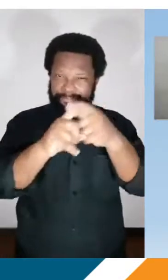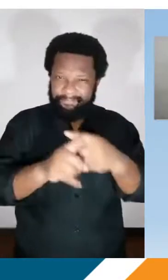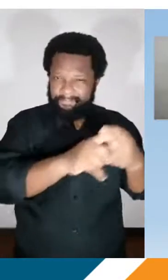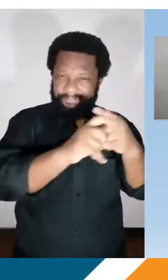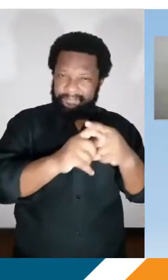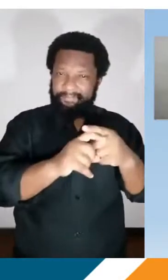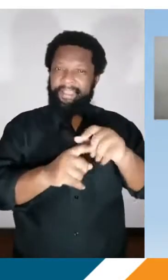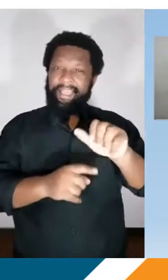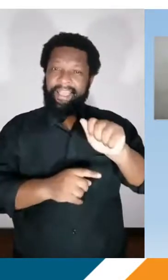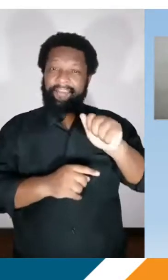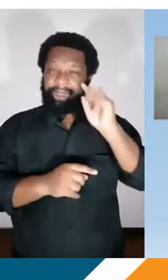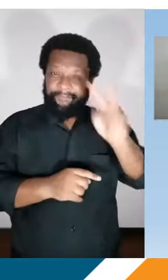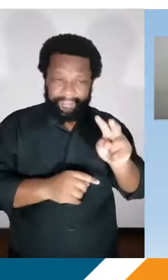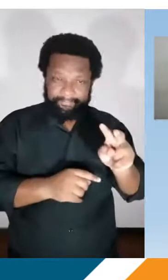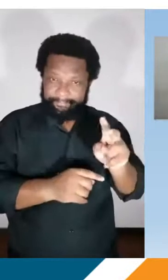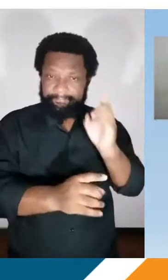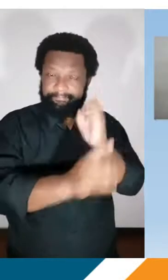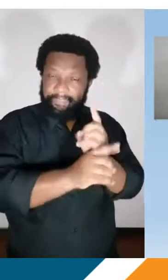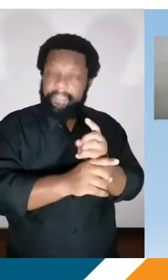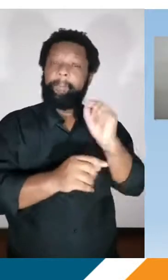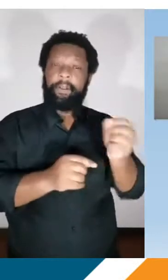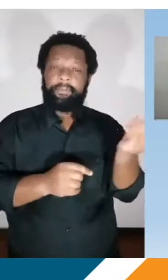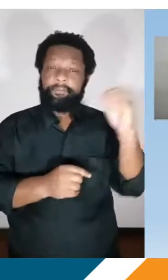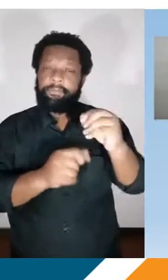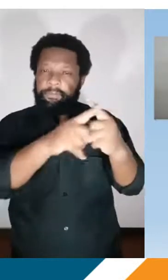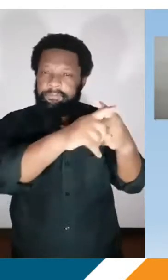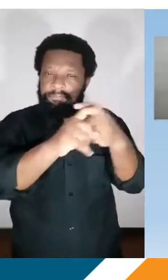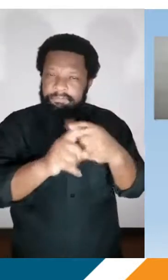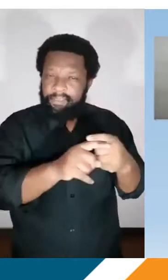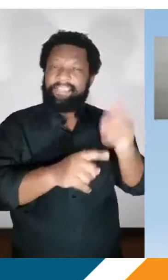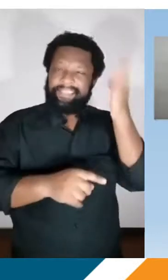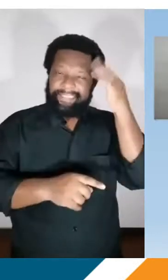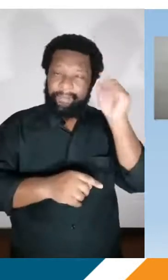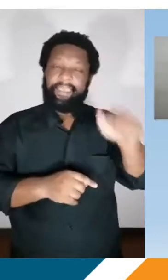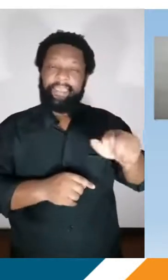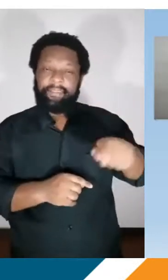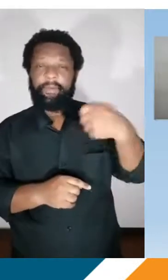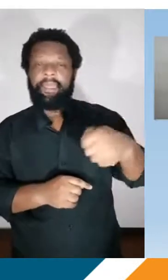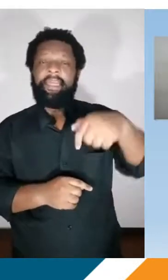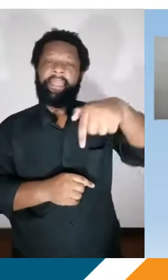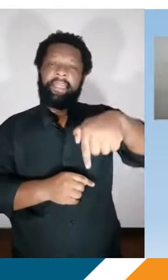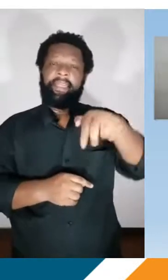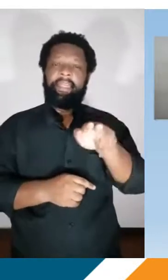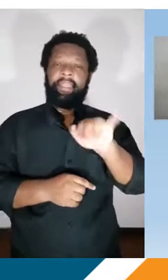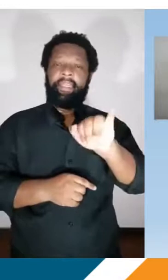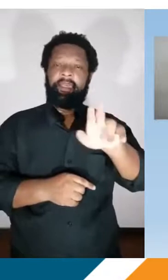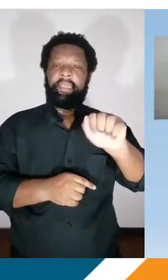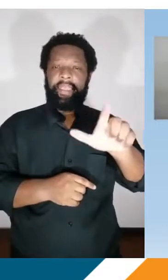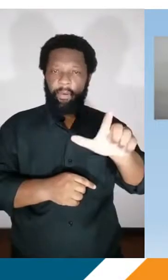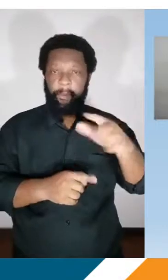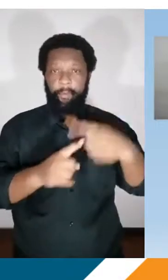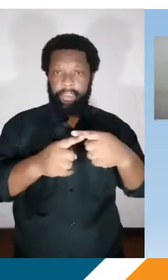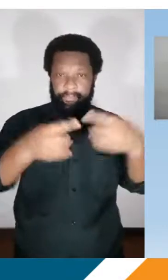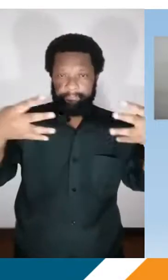asterisco, tá? Sempre que vocês identificarem um carbono quiral, vocês botam um asterisco que já vai identificar que há 4 ligantes diferentes